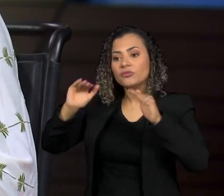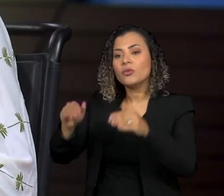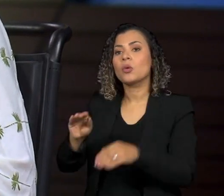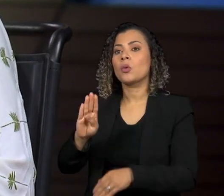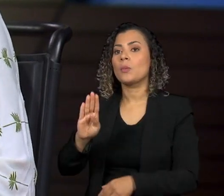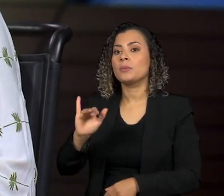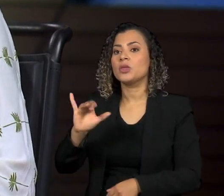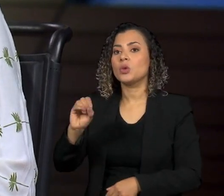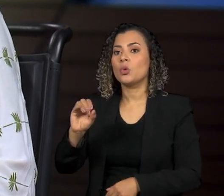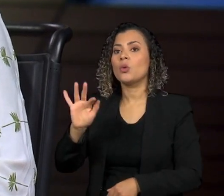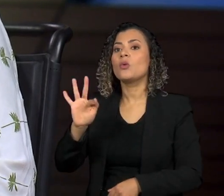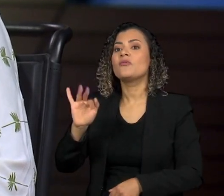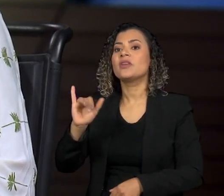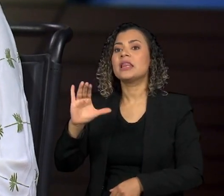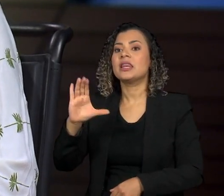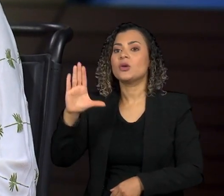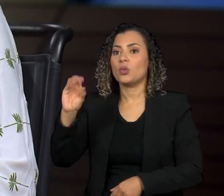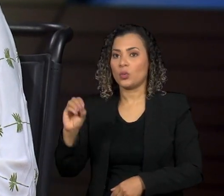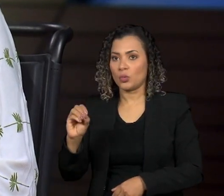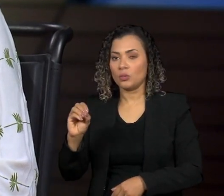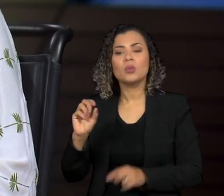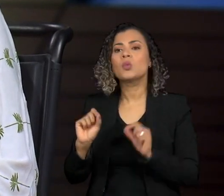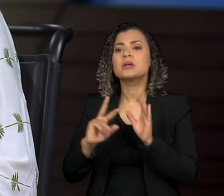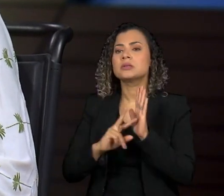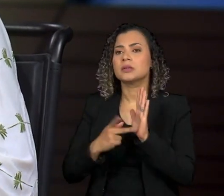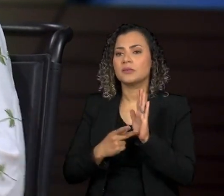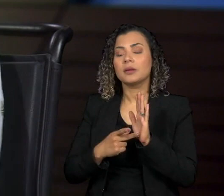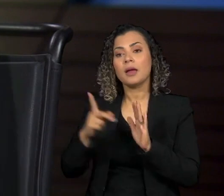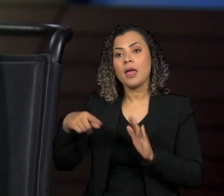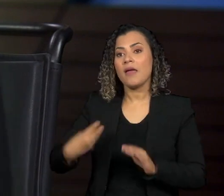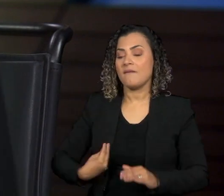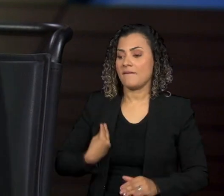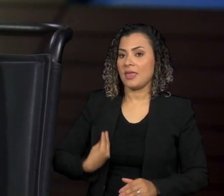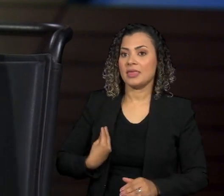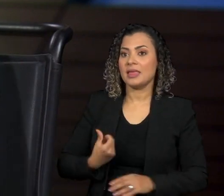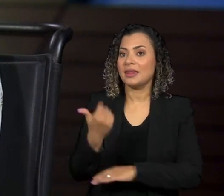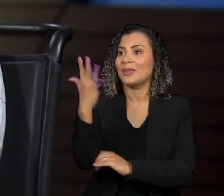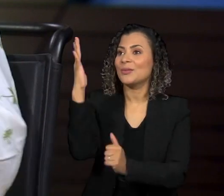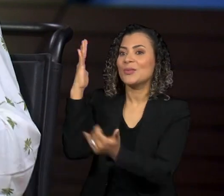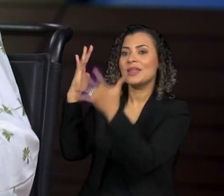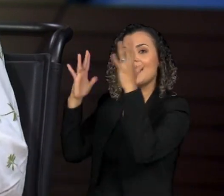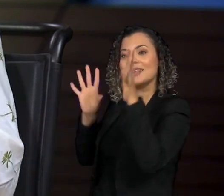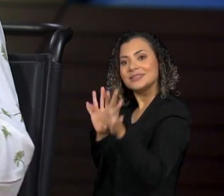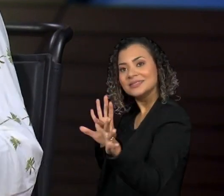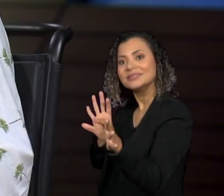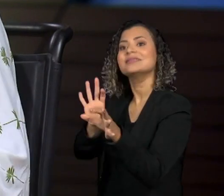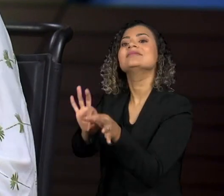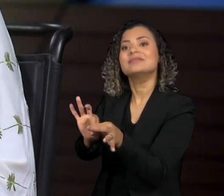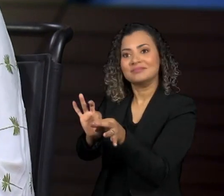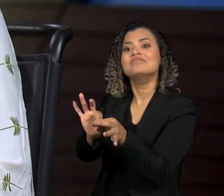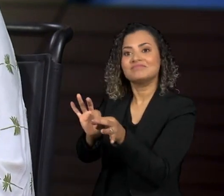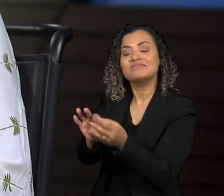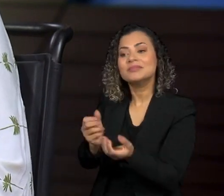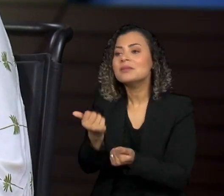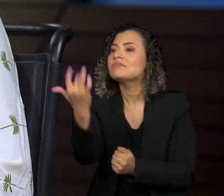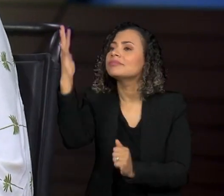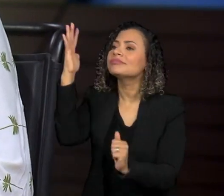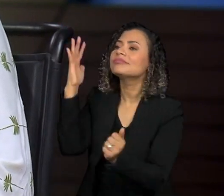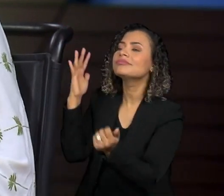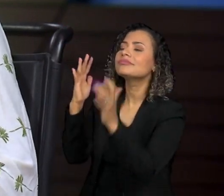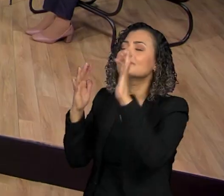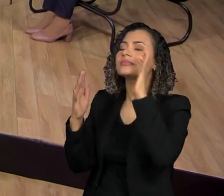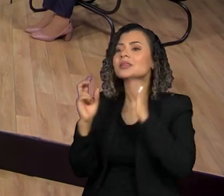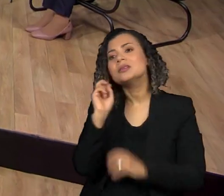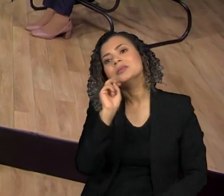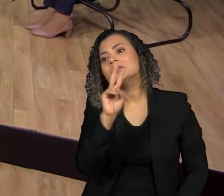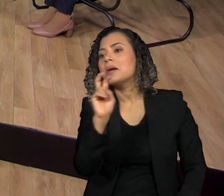que é a biofilia? O professor, de certa forma, já falou, né? Nós, como viemos da natureza, né, antes de estar nesse ambiente totalmente construído,